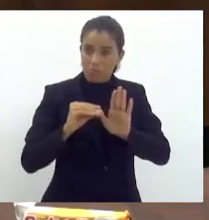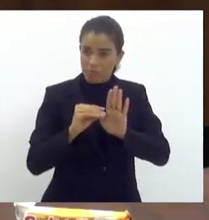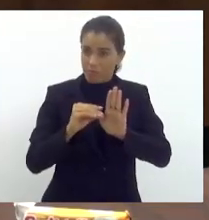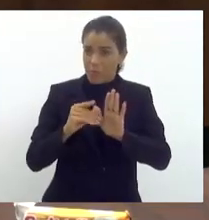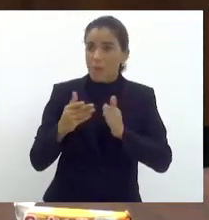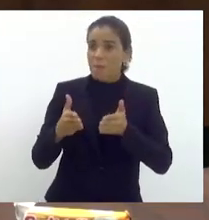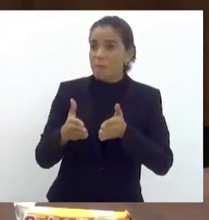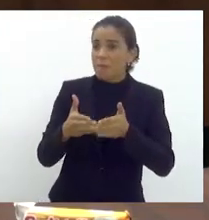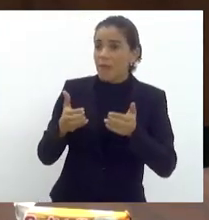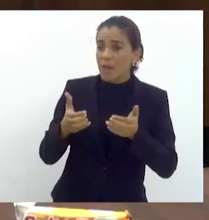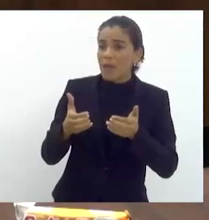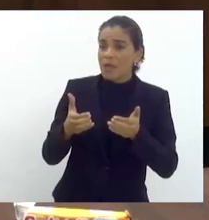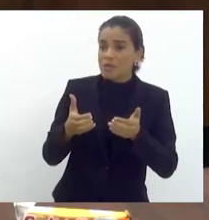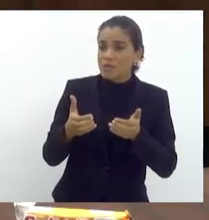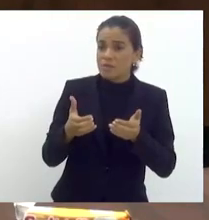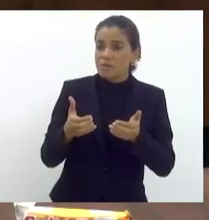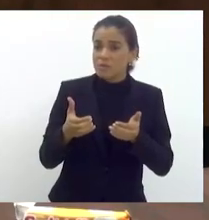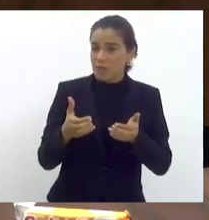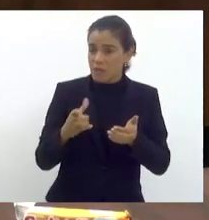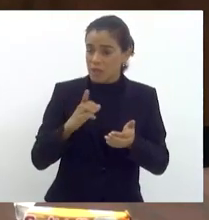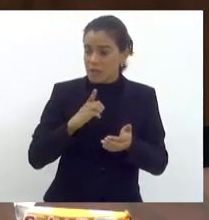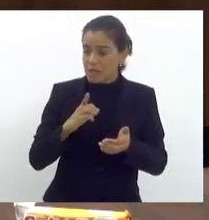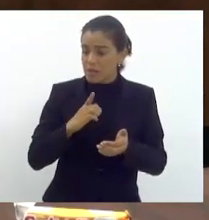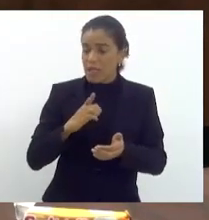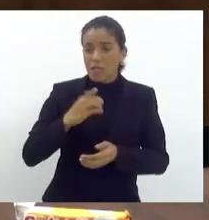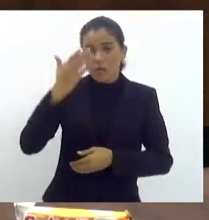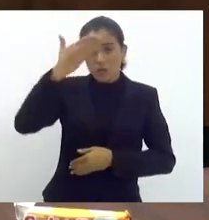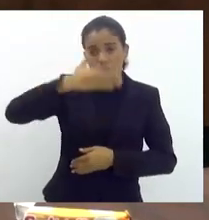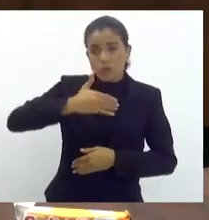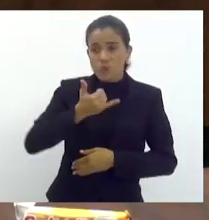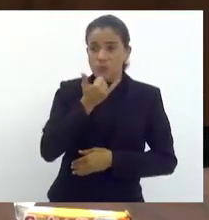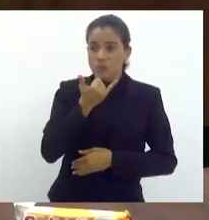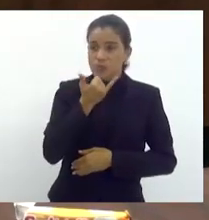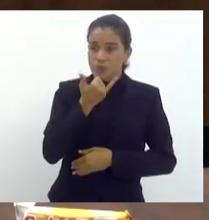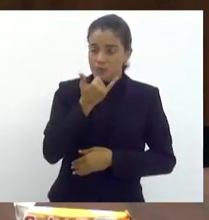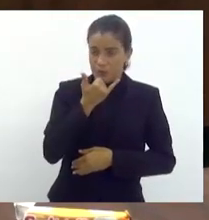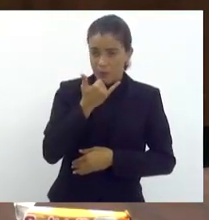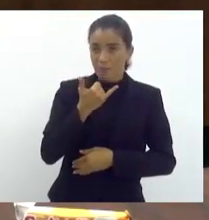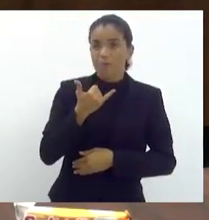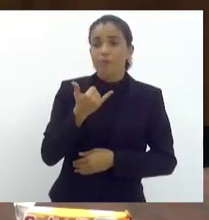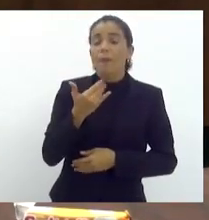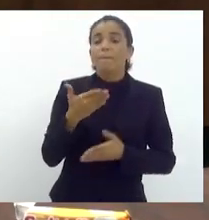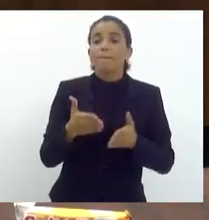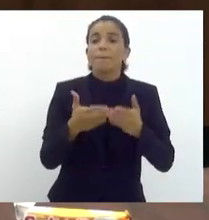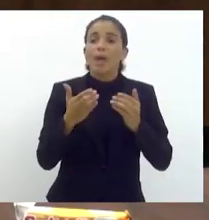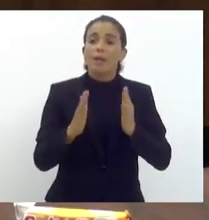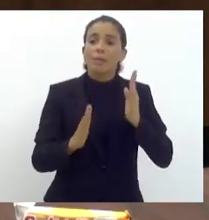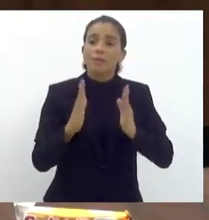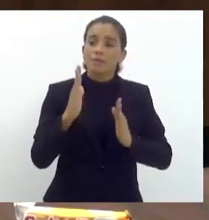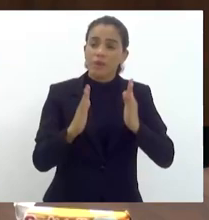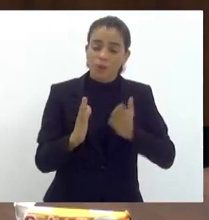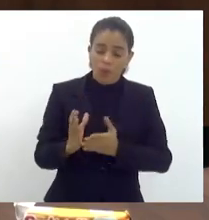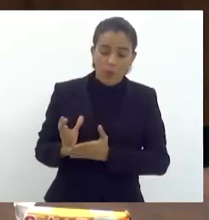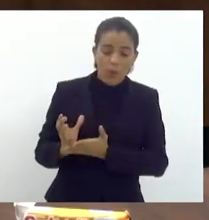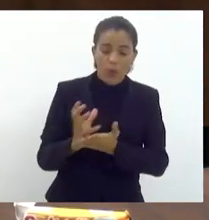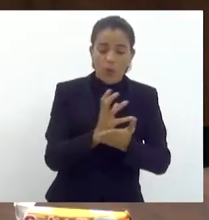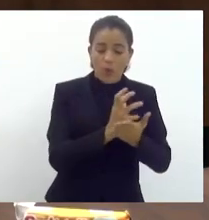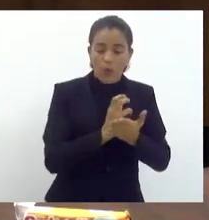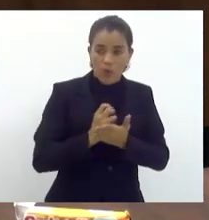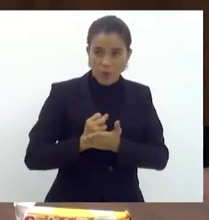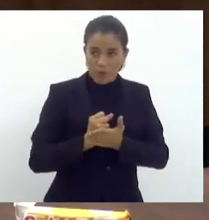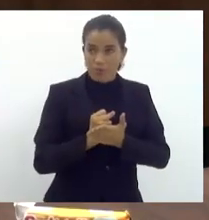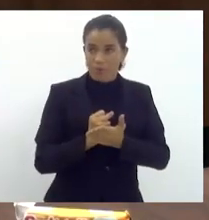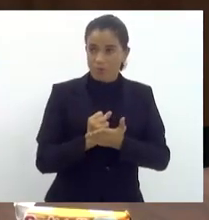pede inclusive isso vem na justificativa do projeto do executivo pede a previsão orçamentária renúncia fiscal